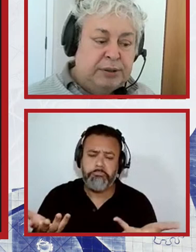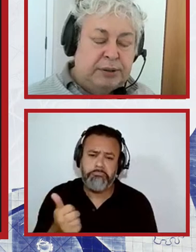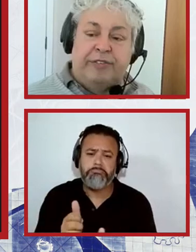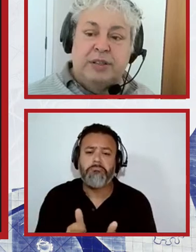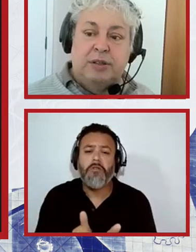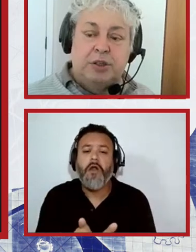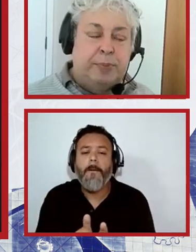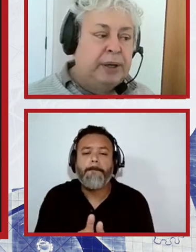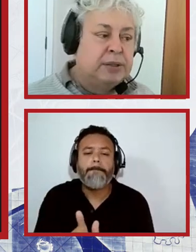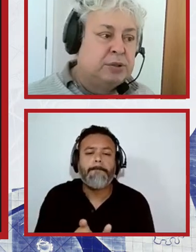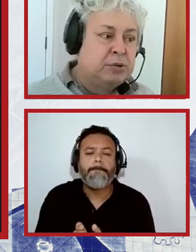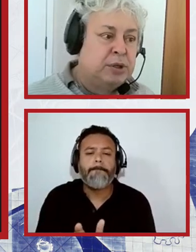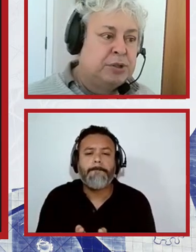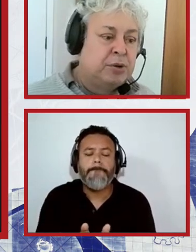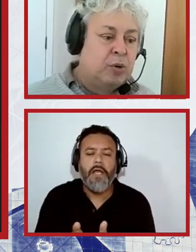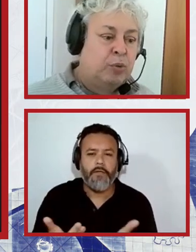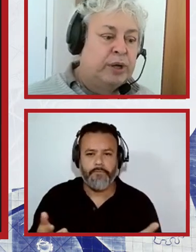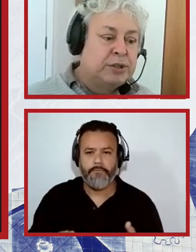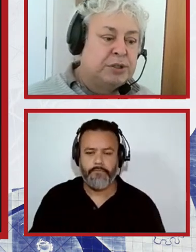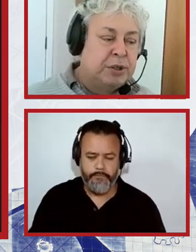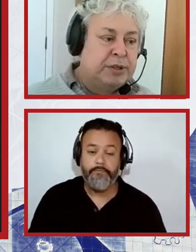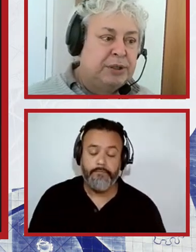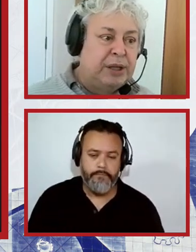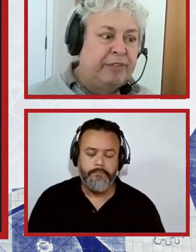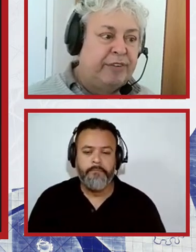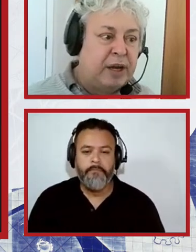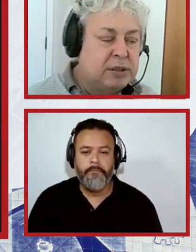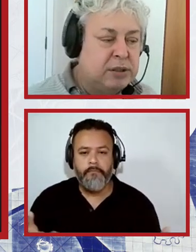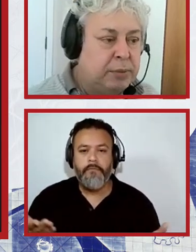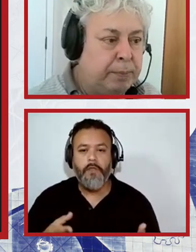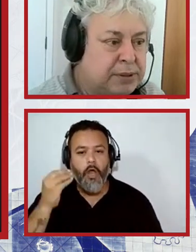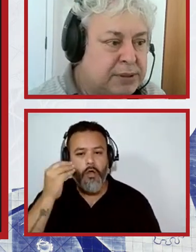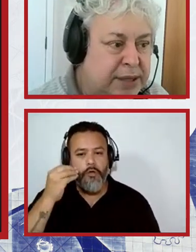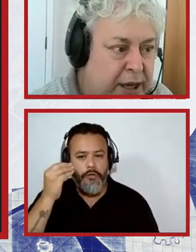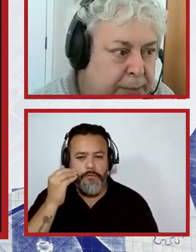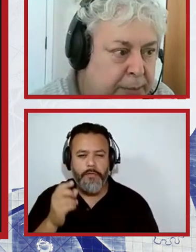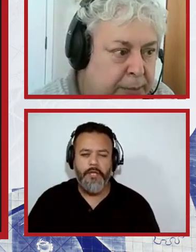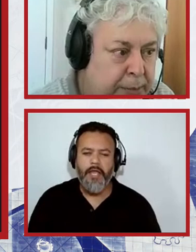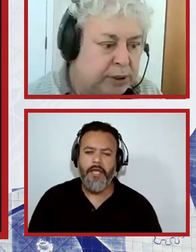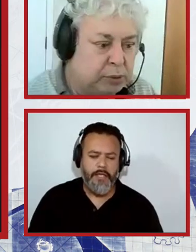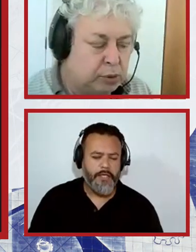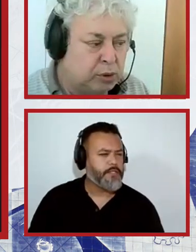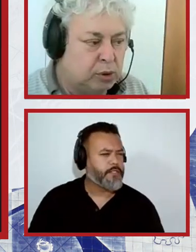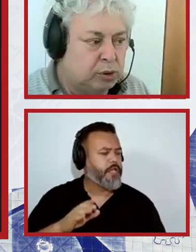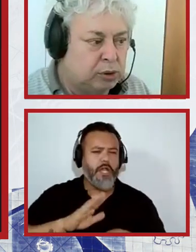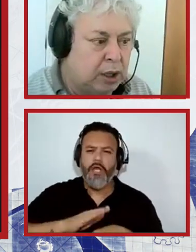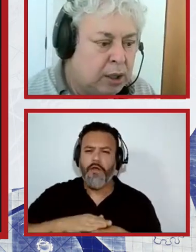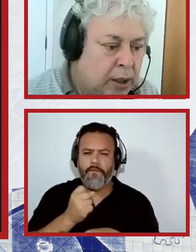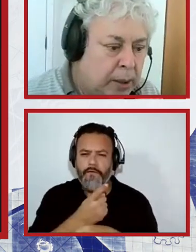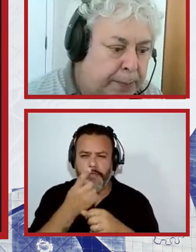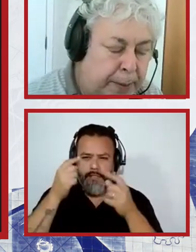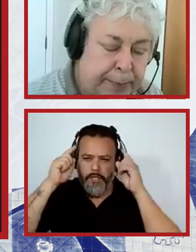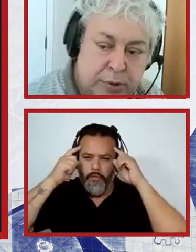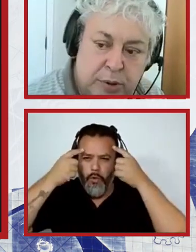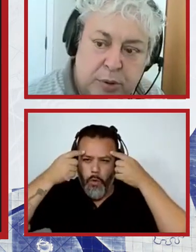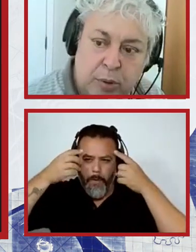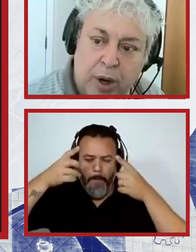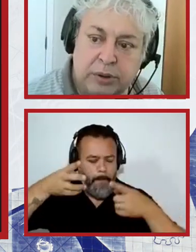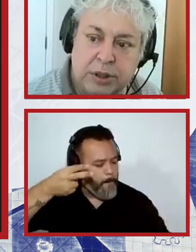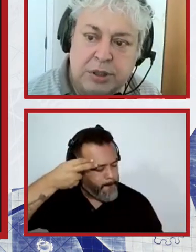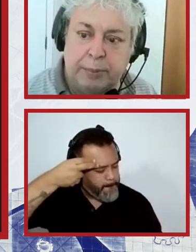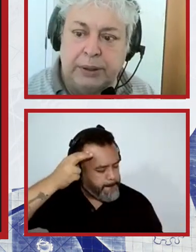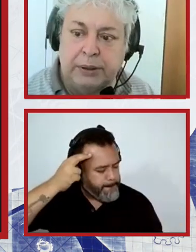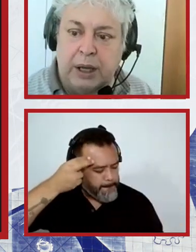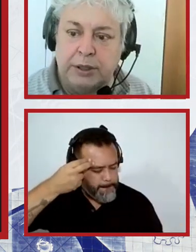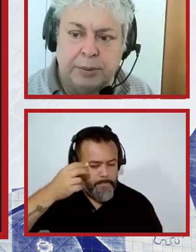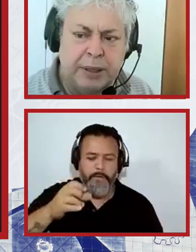A gente está fazendo experiências hoje com o que a gente chama de interface cérebro-computador, tá? Para pessoas